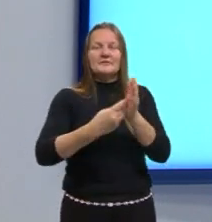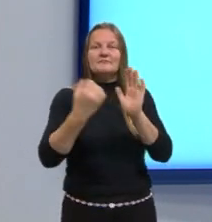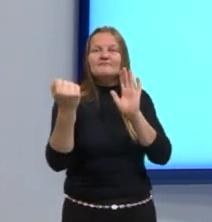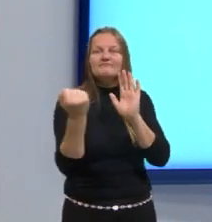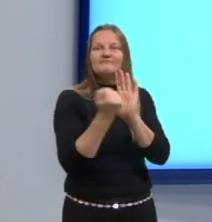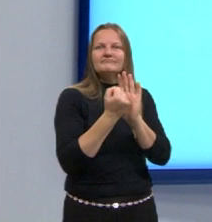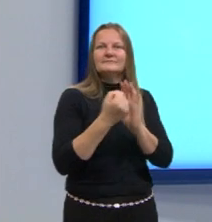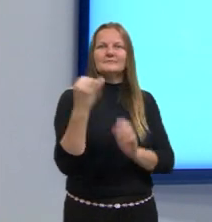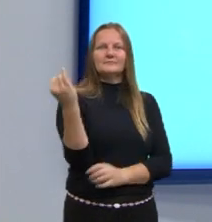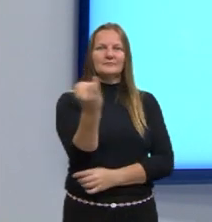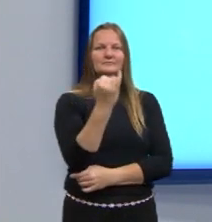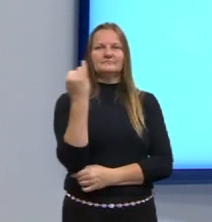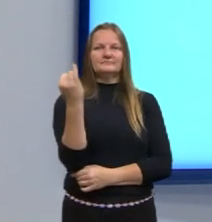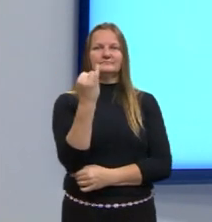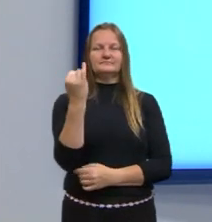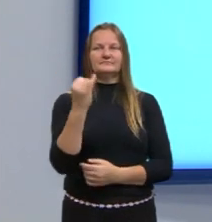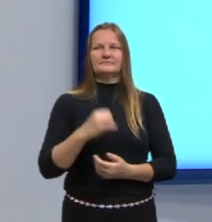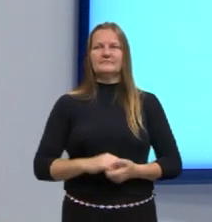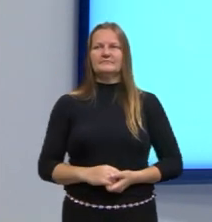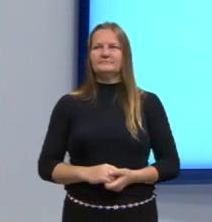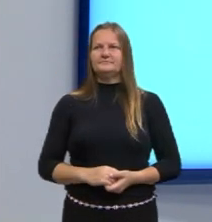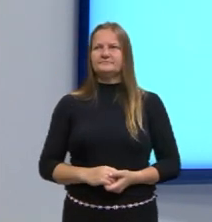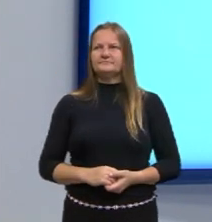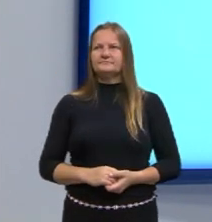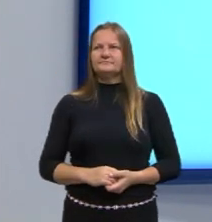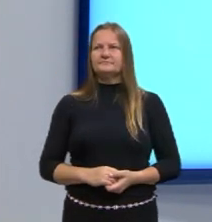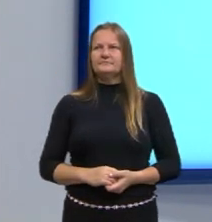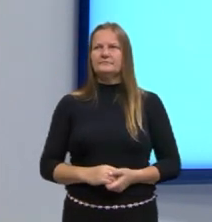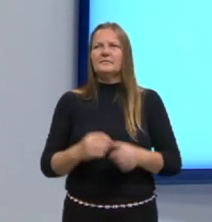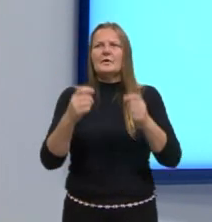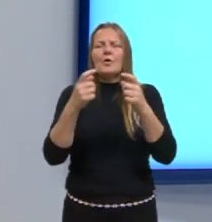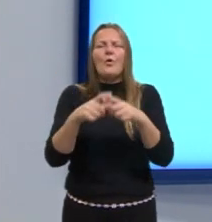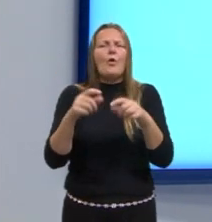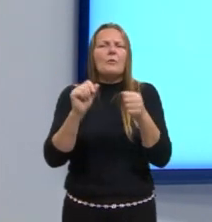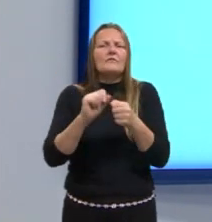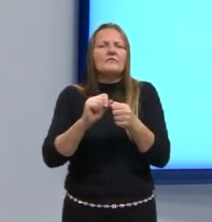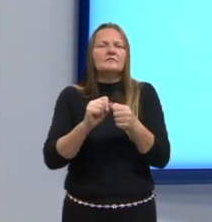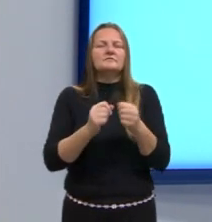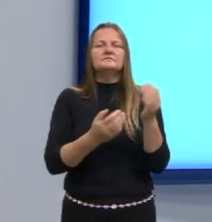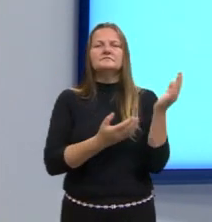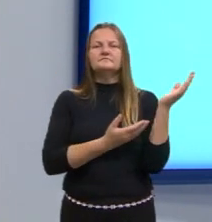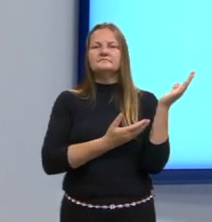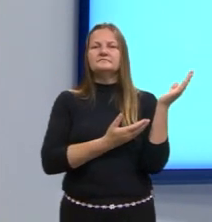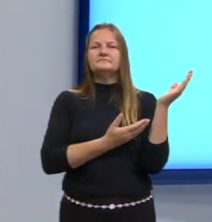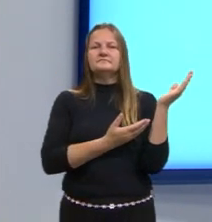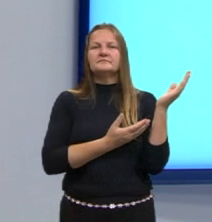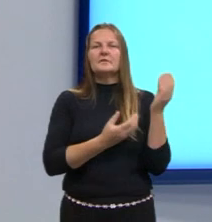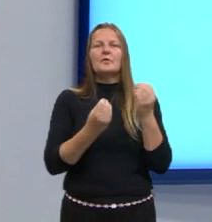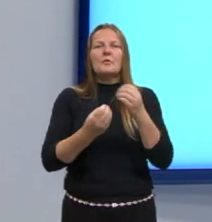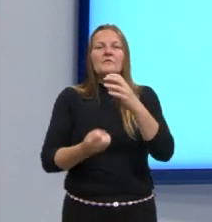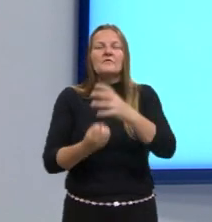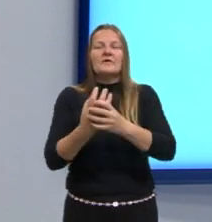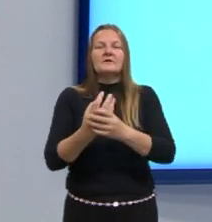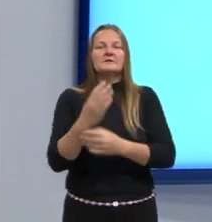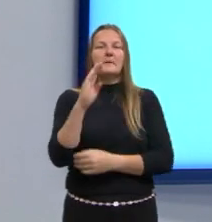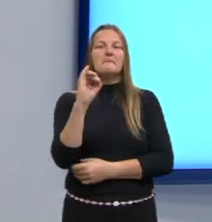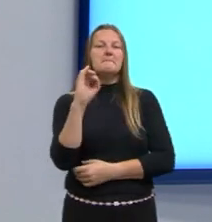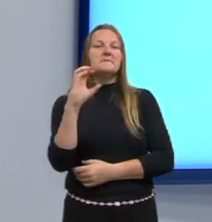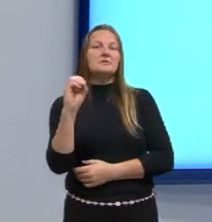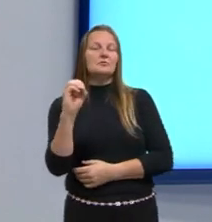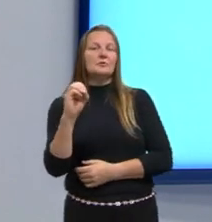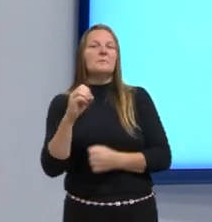desses biodegradáveis como que nós podemos realizar esses polímeros né criar esses polímeros biodegradáveis